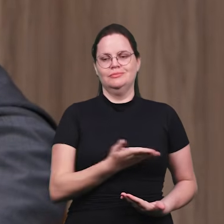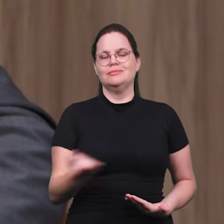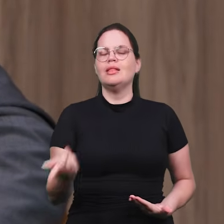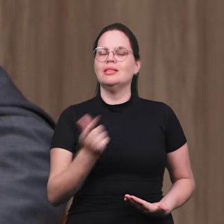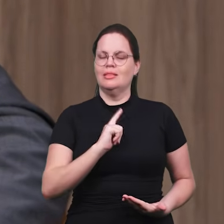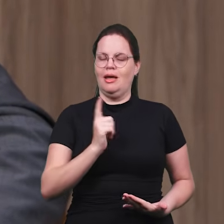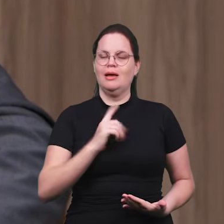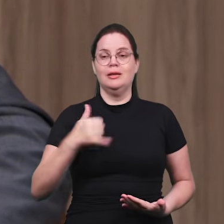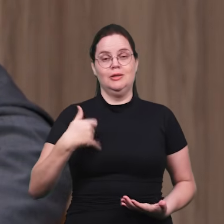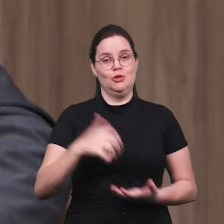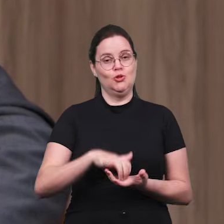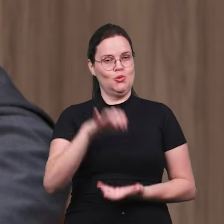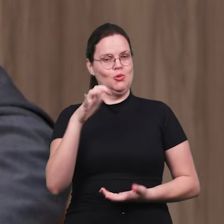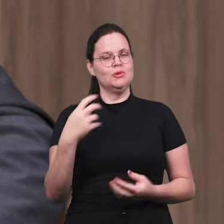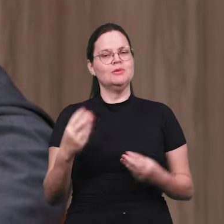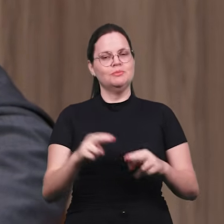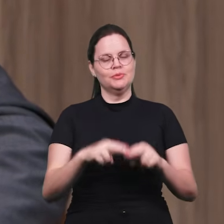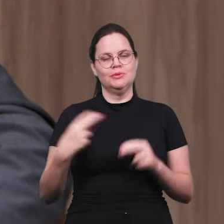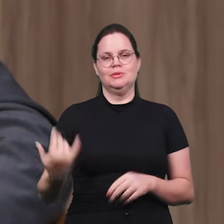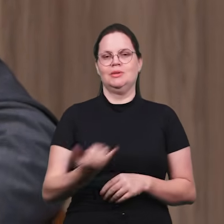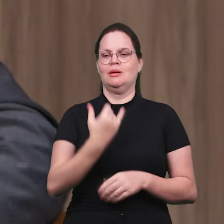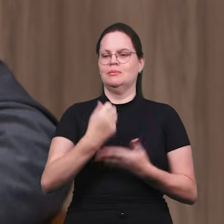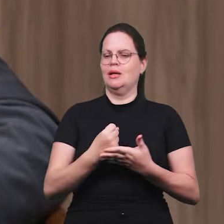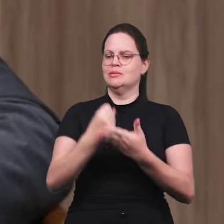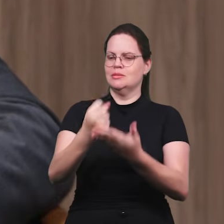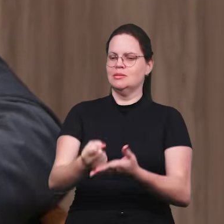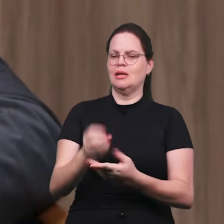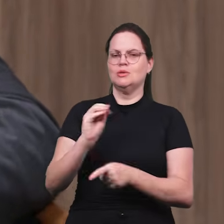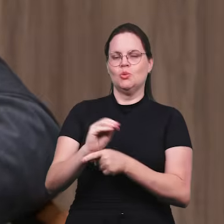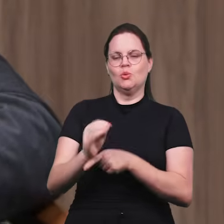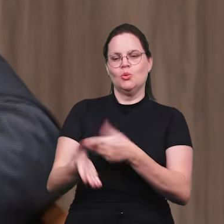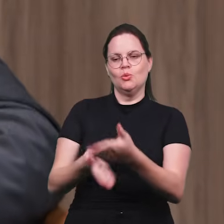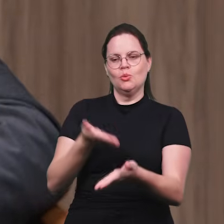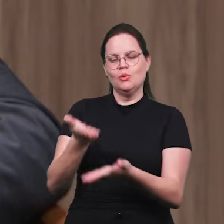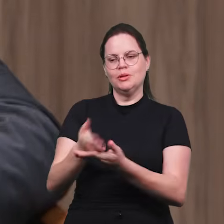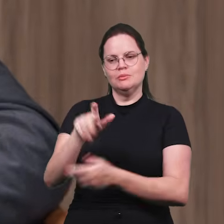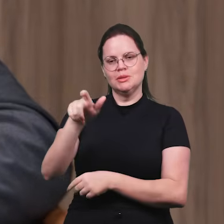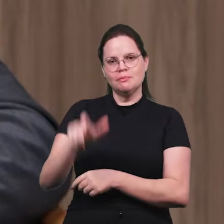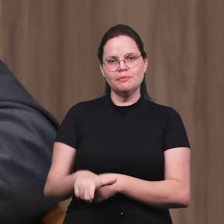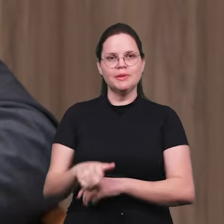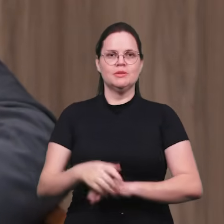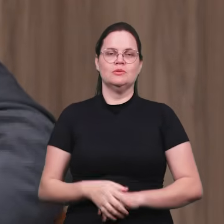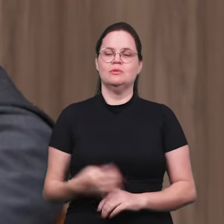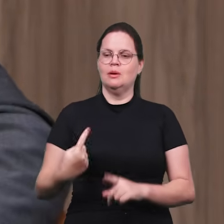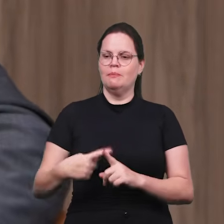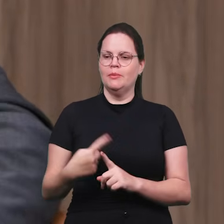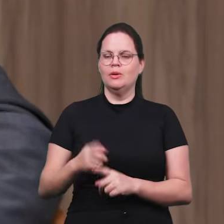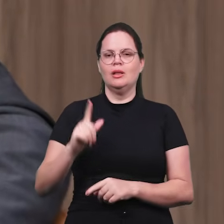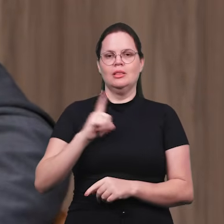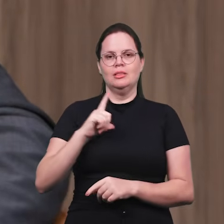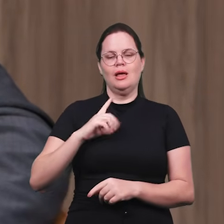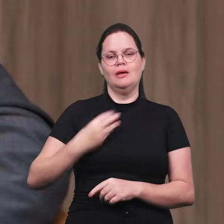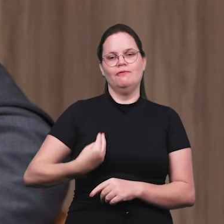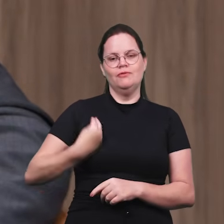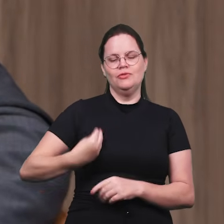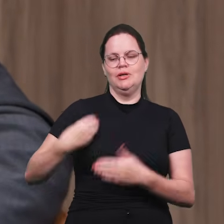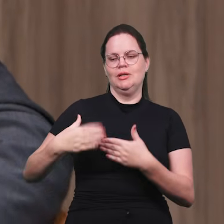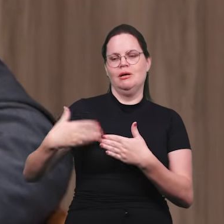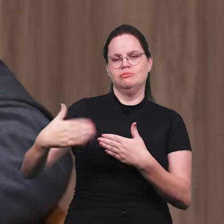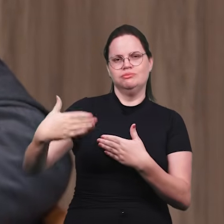essa assistência, esse cuidado voltado para essa pessoa na longevidade, que tem alcançado, né,